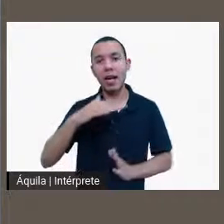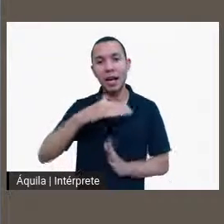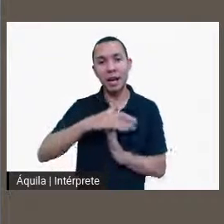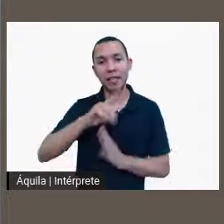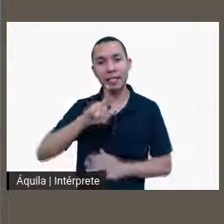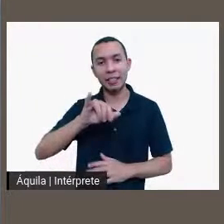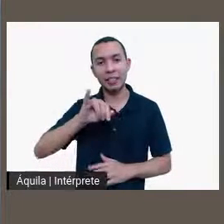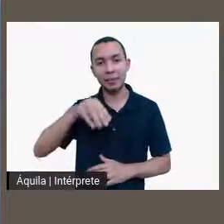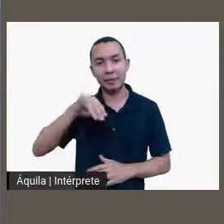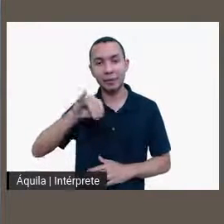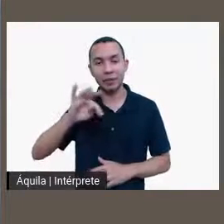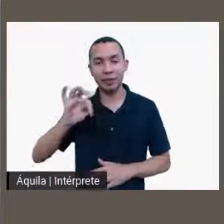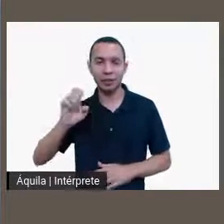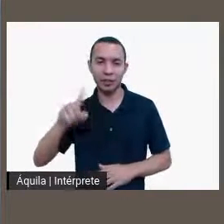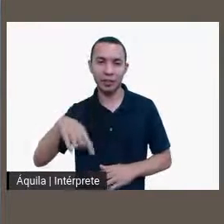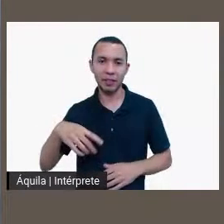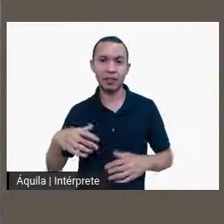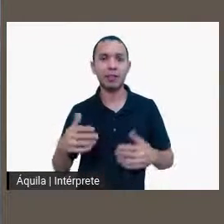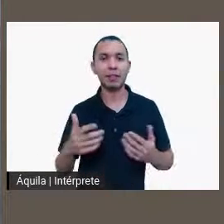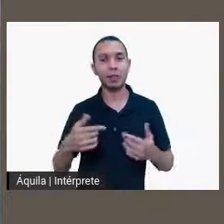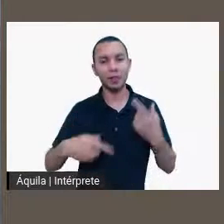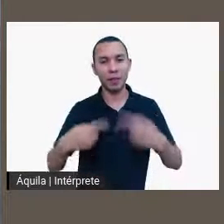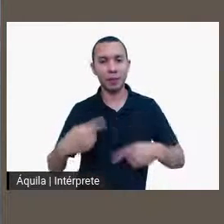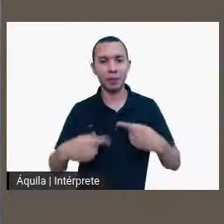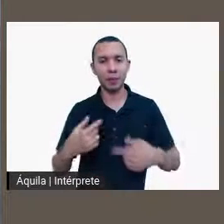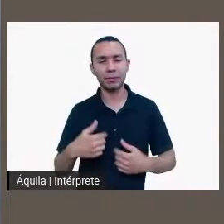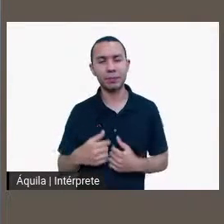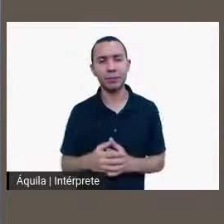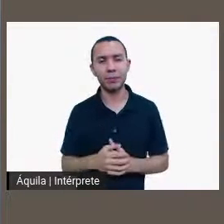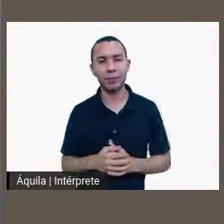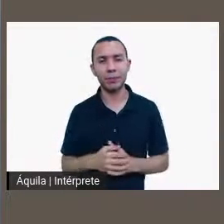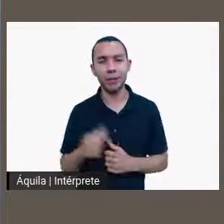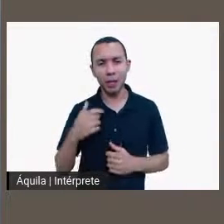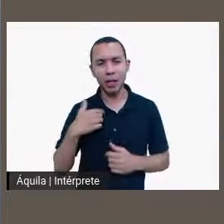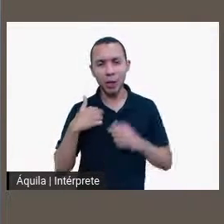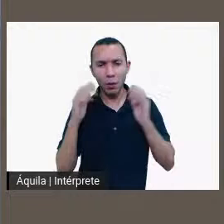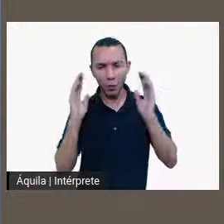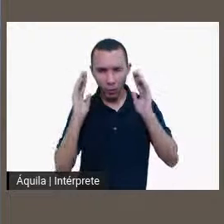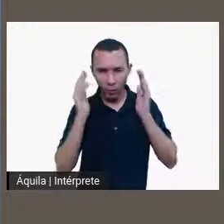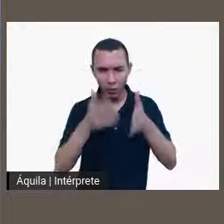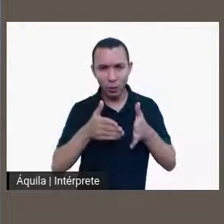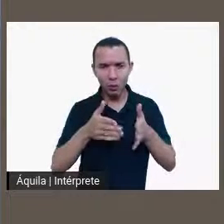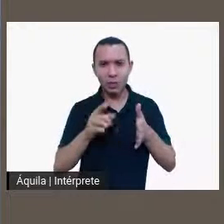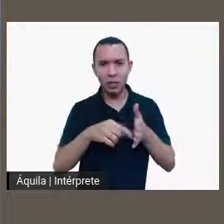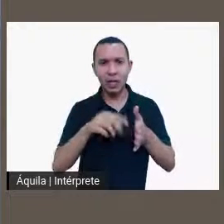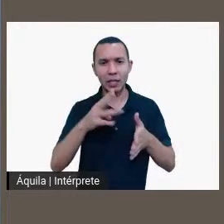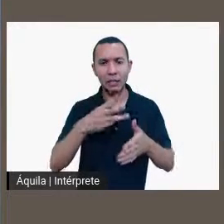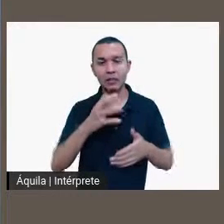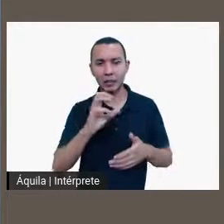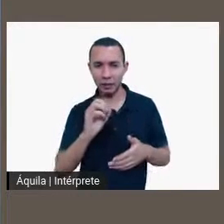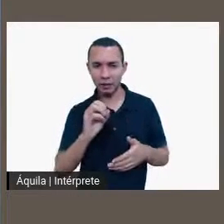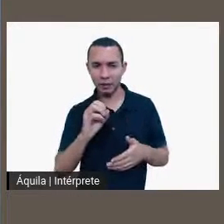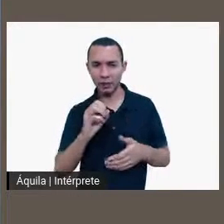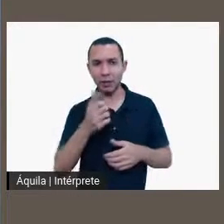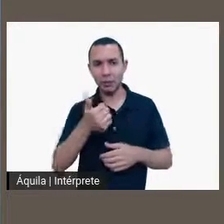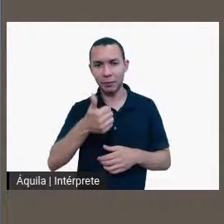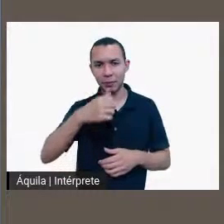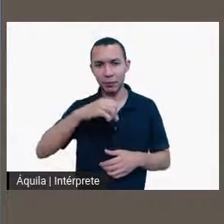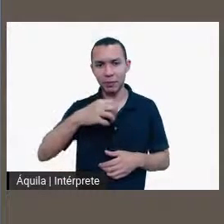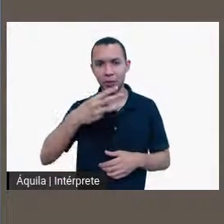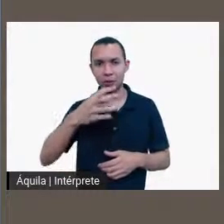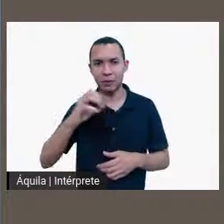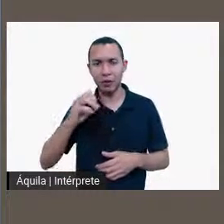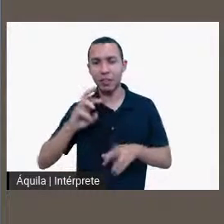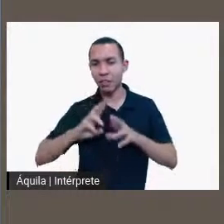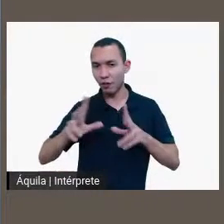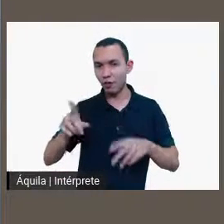debate. Então, de certa forma, eu vou me ater a partir de 30, né? Diferente um pouco do